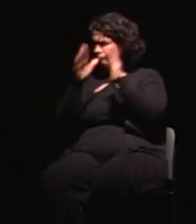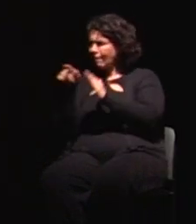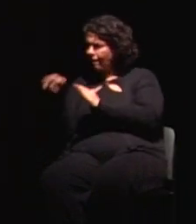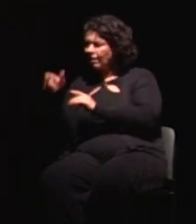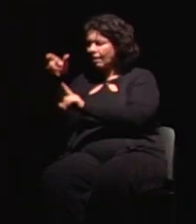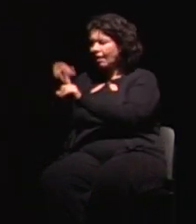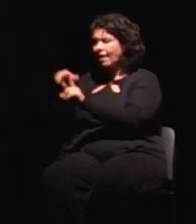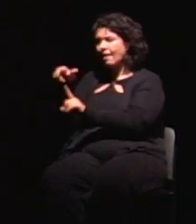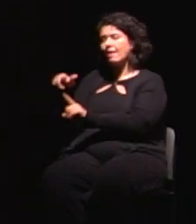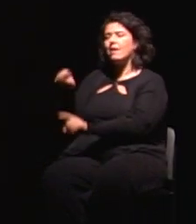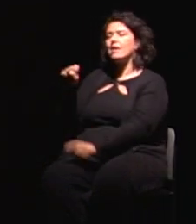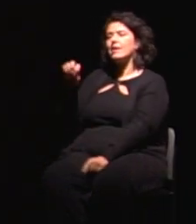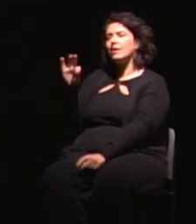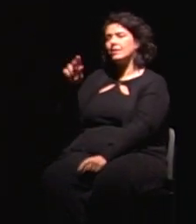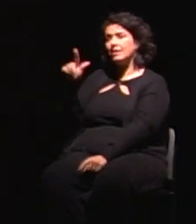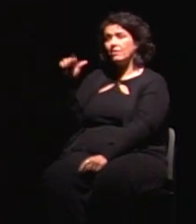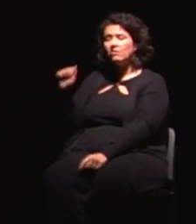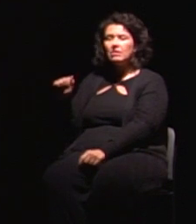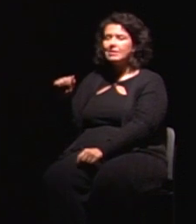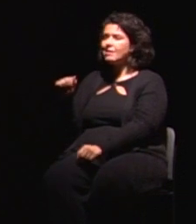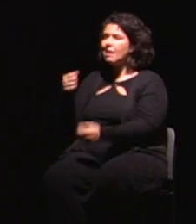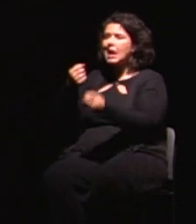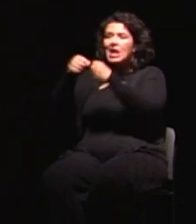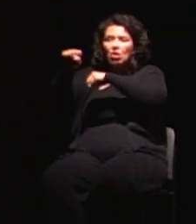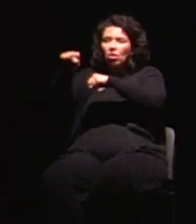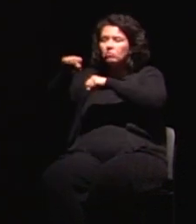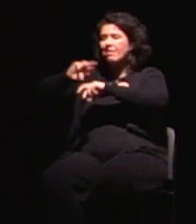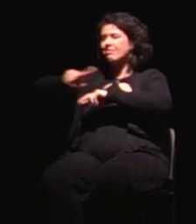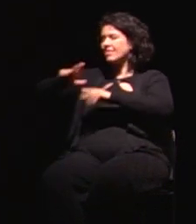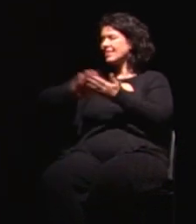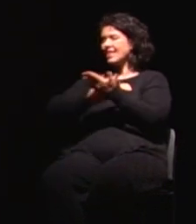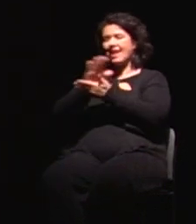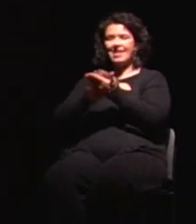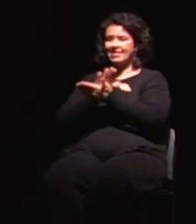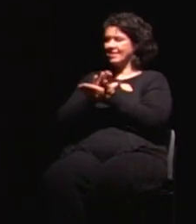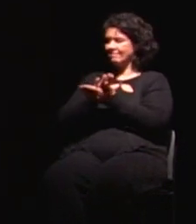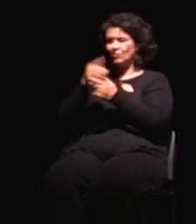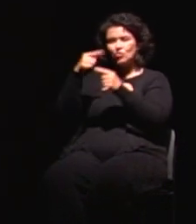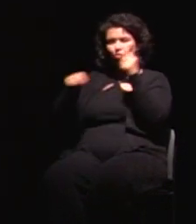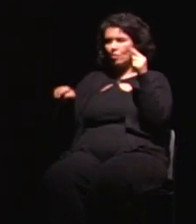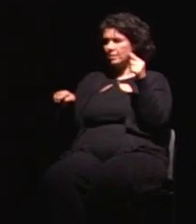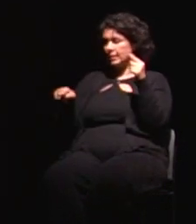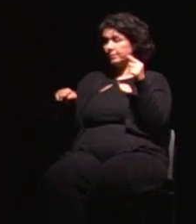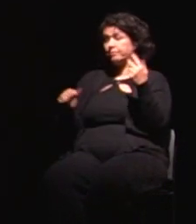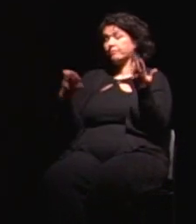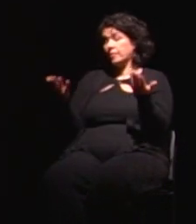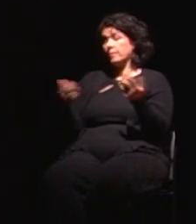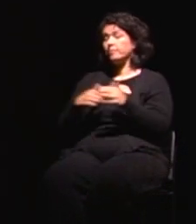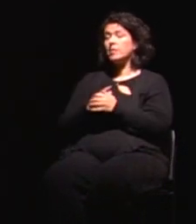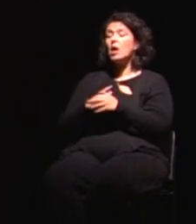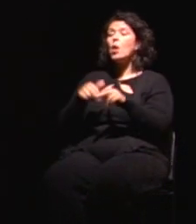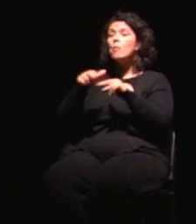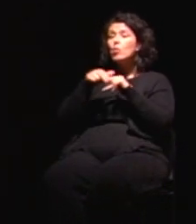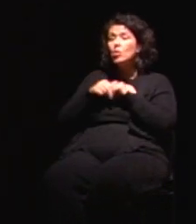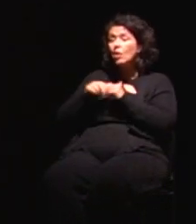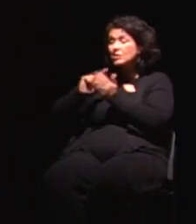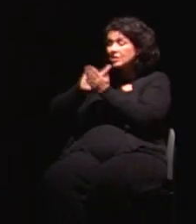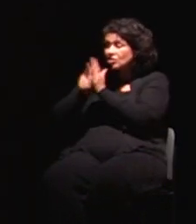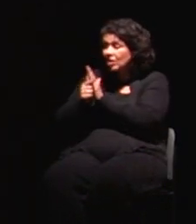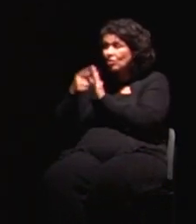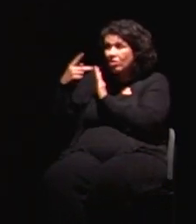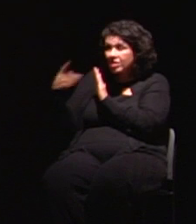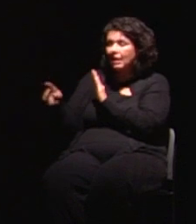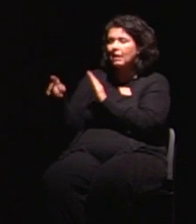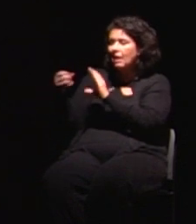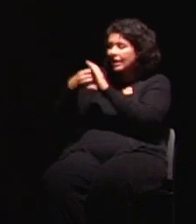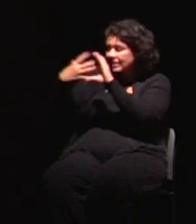justamente, não tem nada de heróico, né? Então, graças a esse trabalho, né, a esse pensamento da